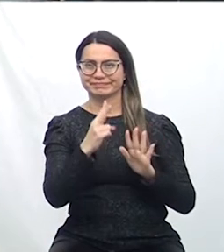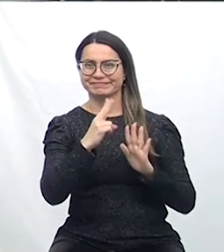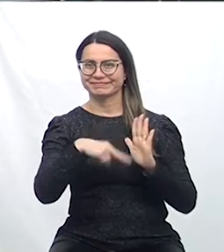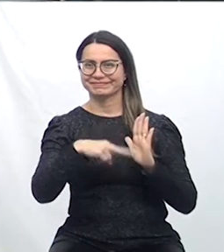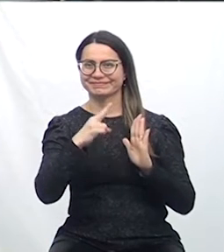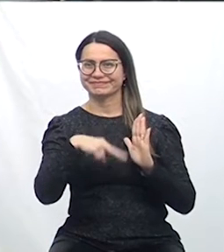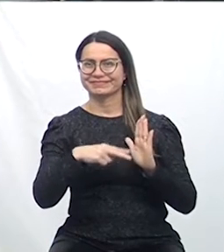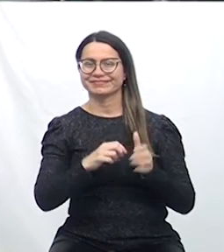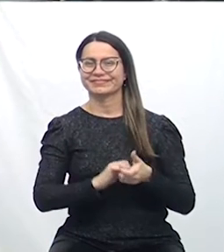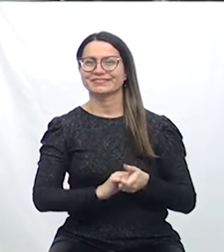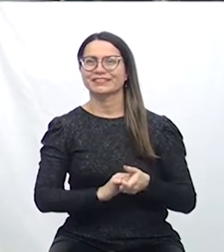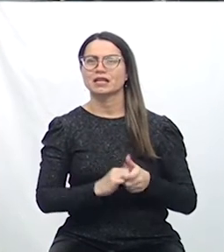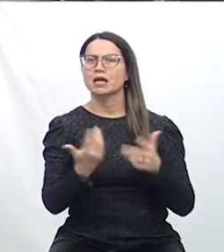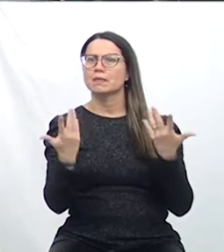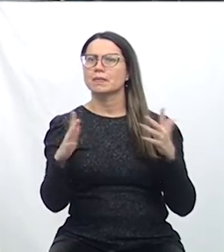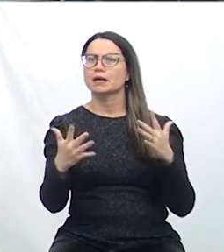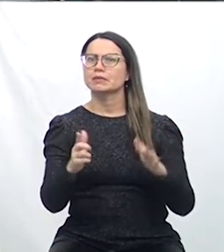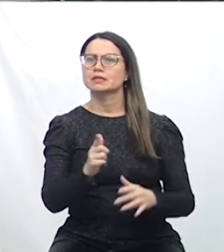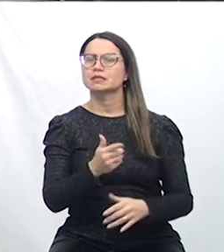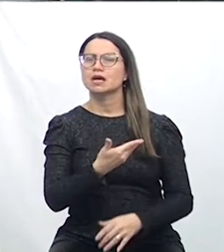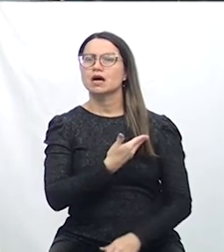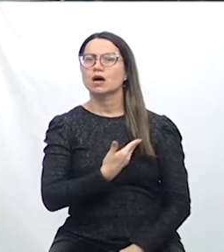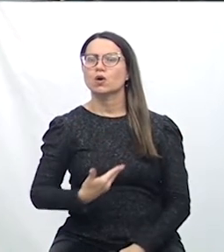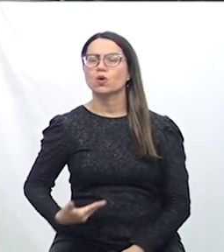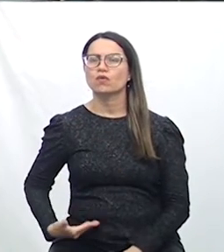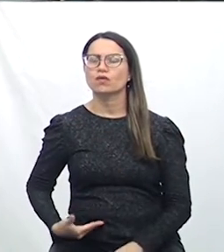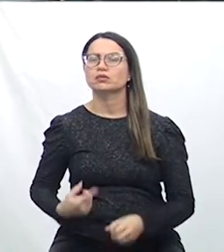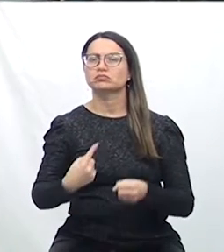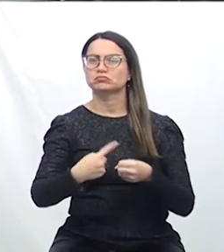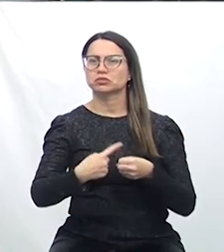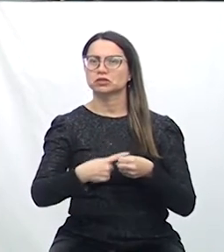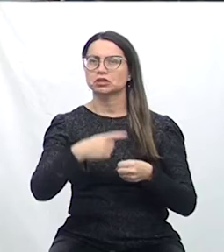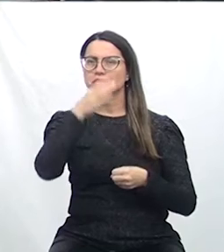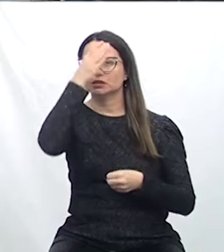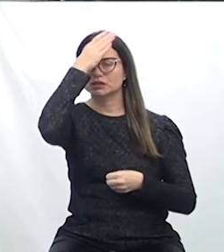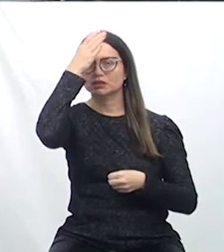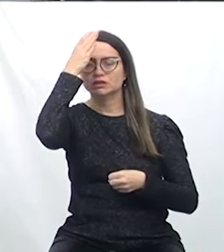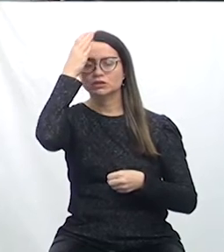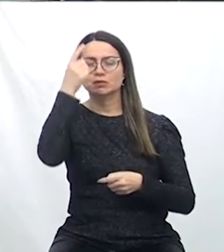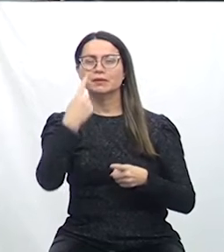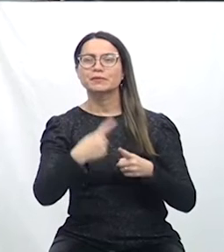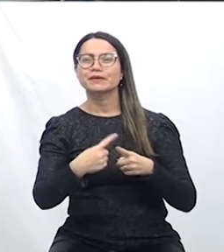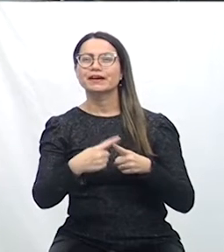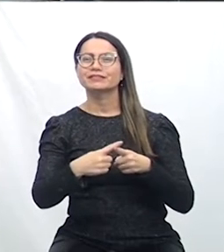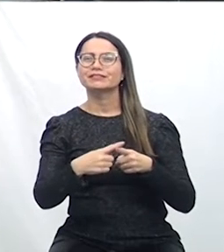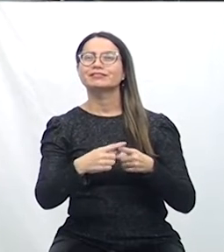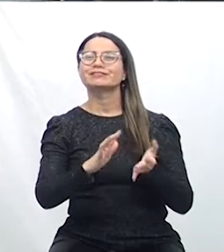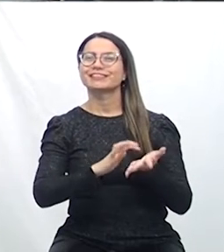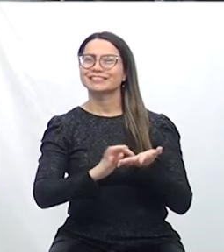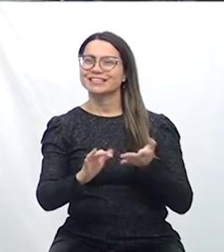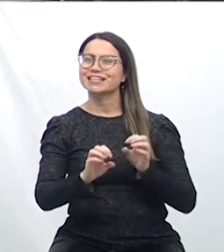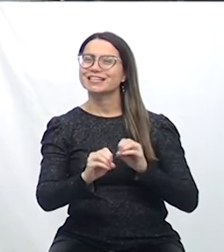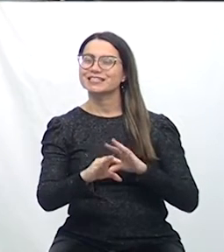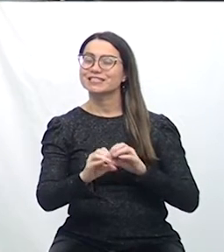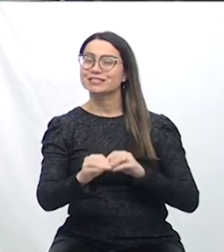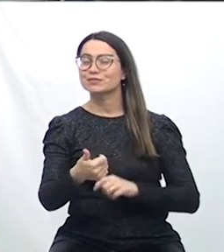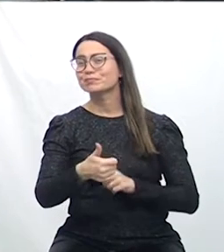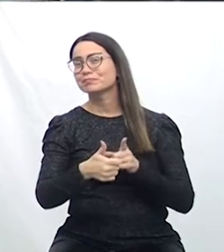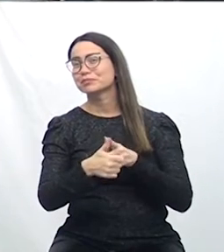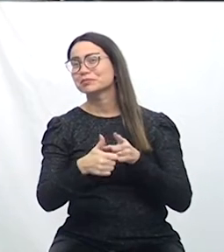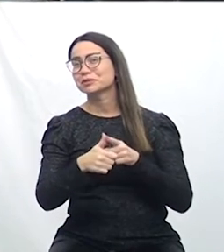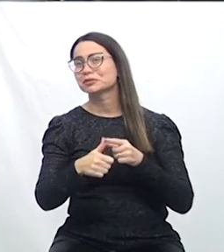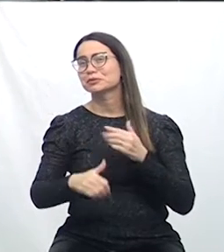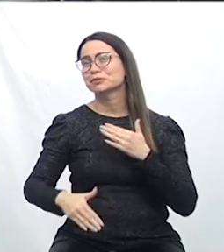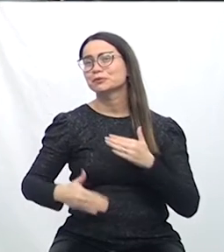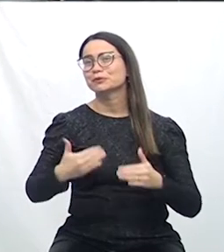também o governo do município, através da Secretaria de Educação, pelo desfile de 7 de setembro. Depois, também